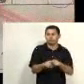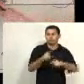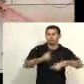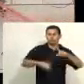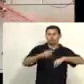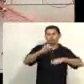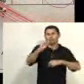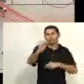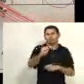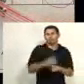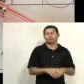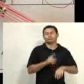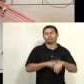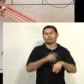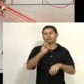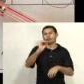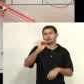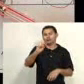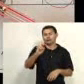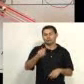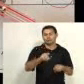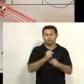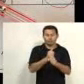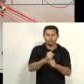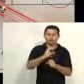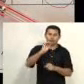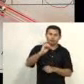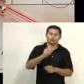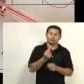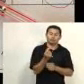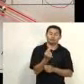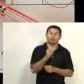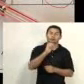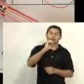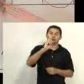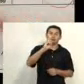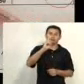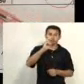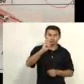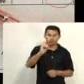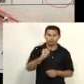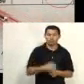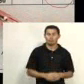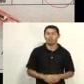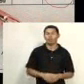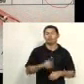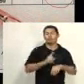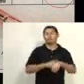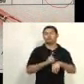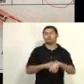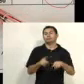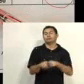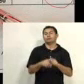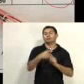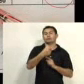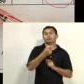produto A, então, no período 0, no ano base, custava 0,50. No período